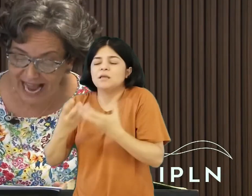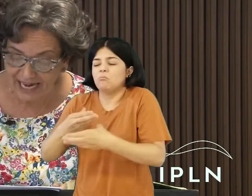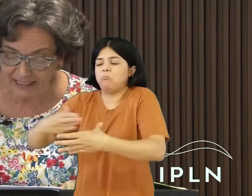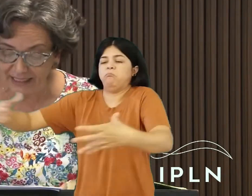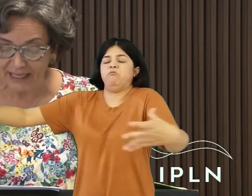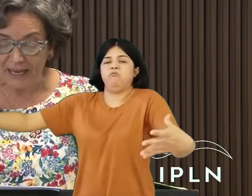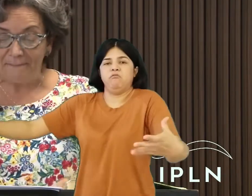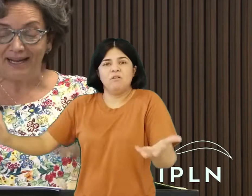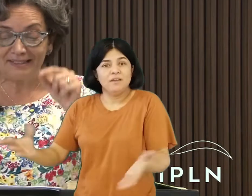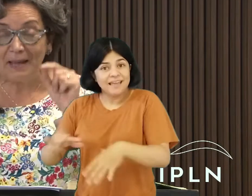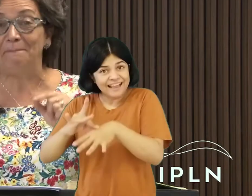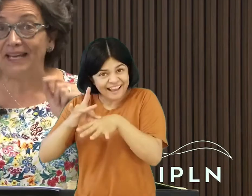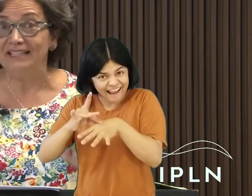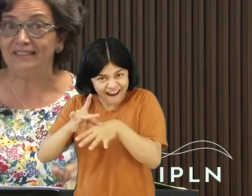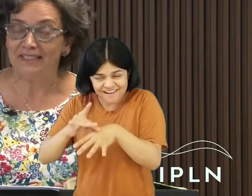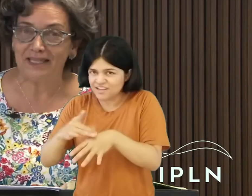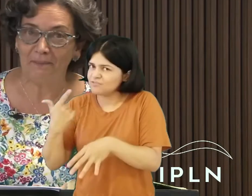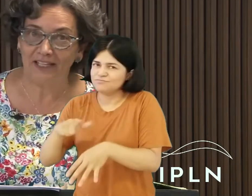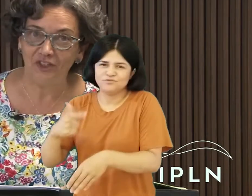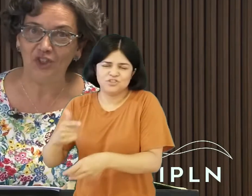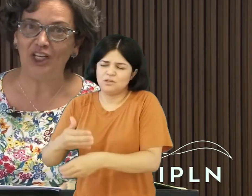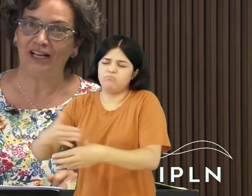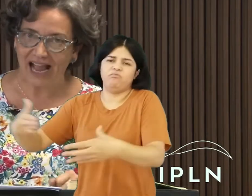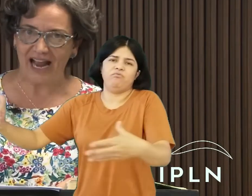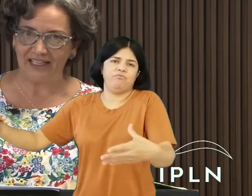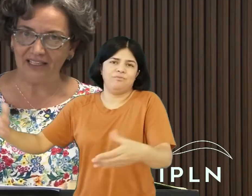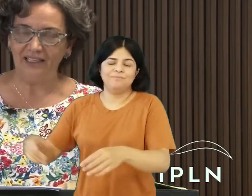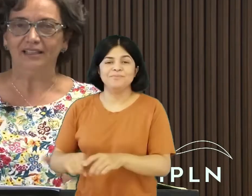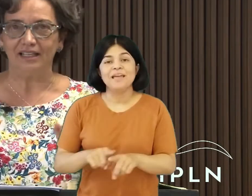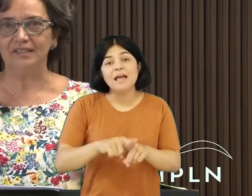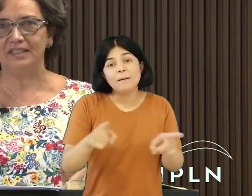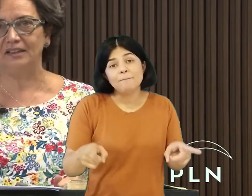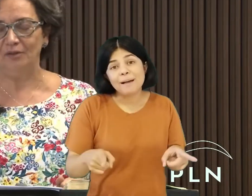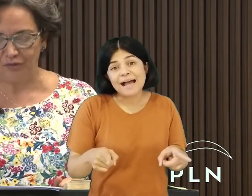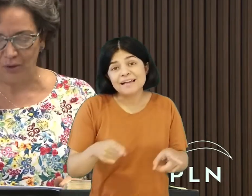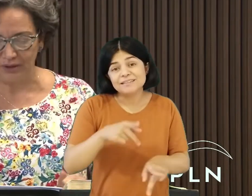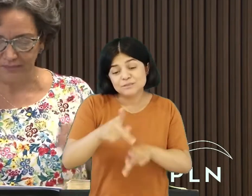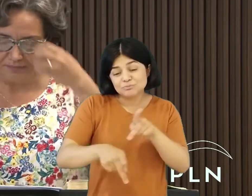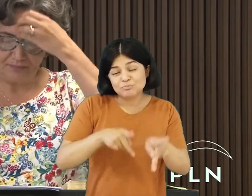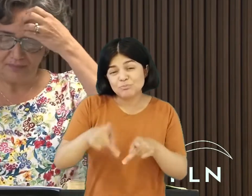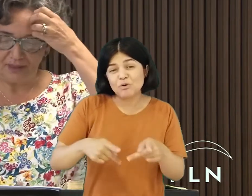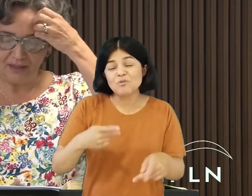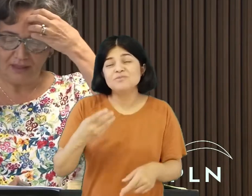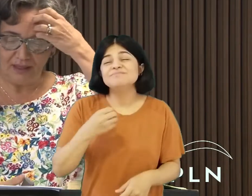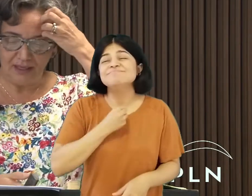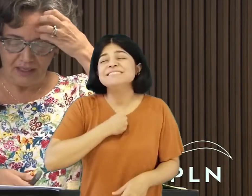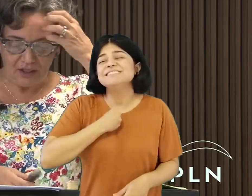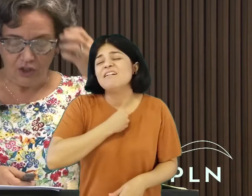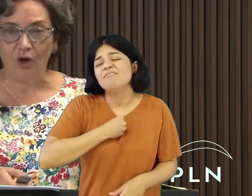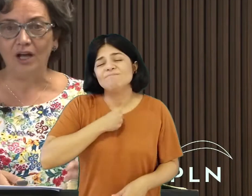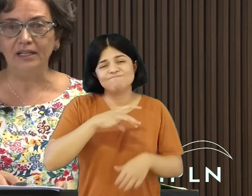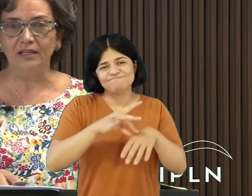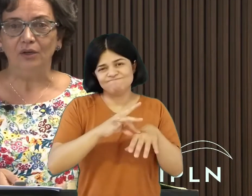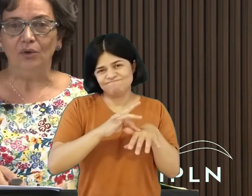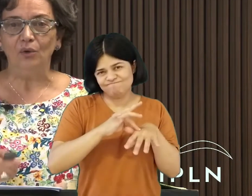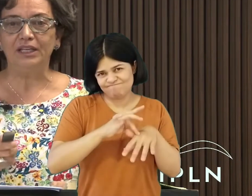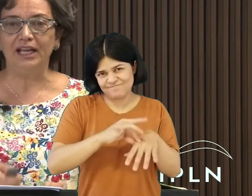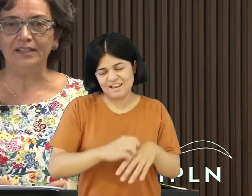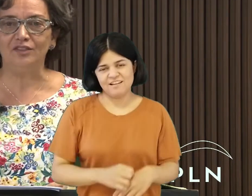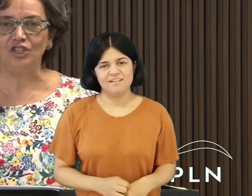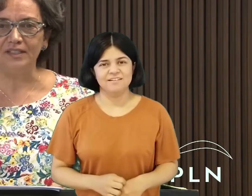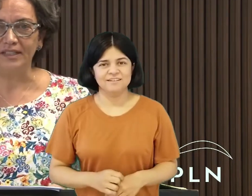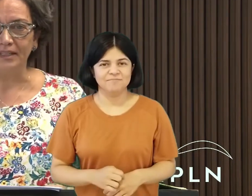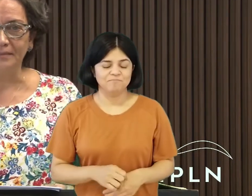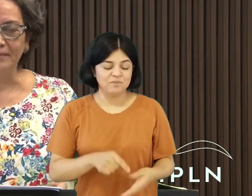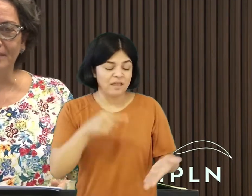de carne, mas é precisamente de carne que eles sentem falta. E olha o que